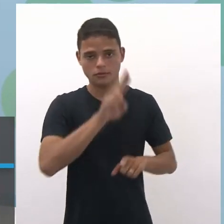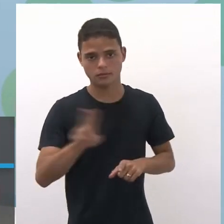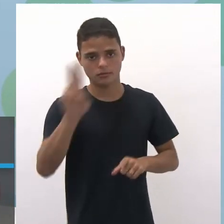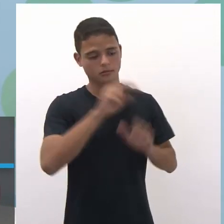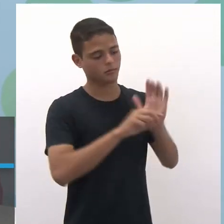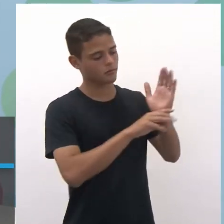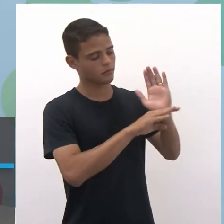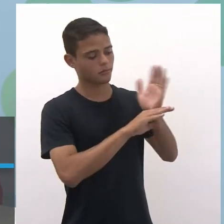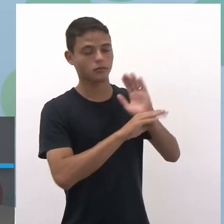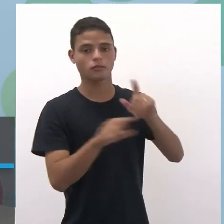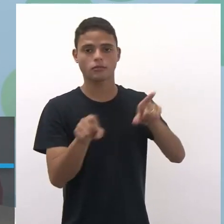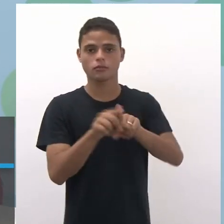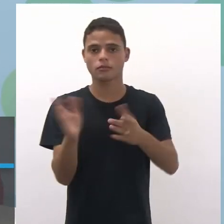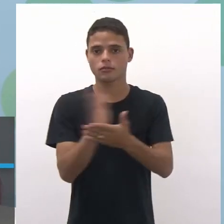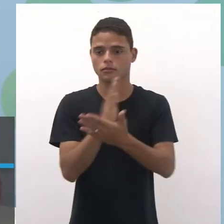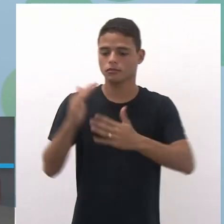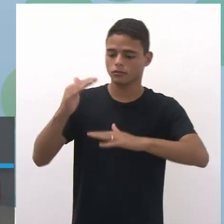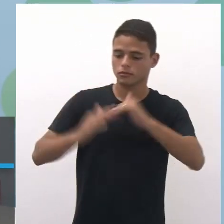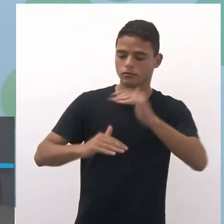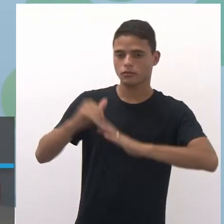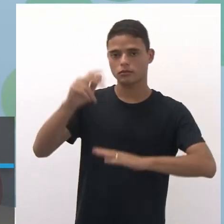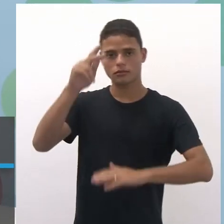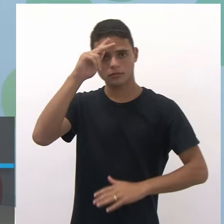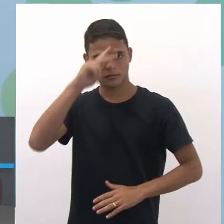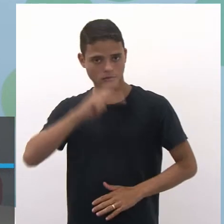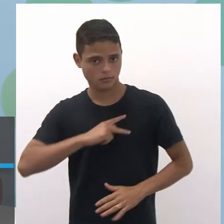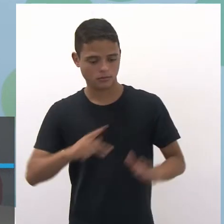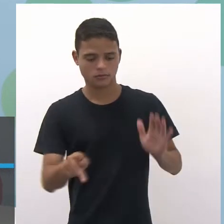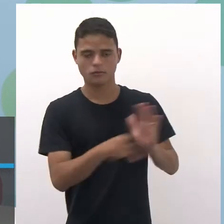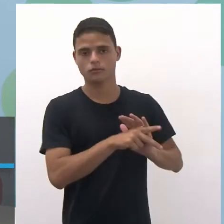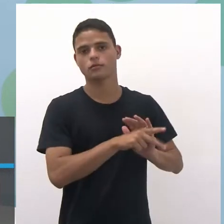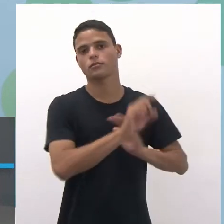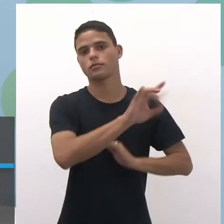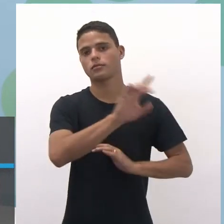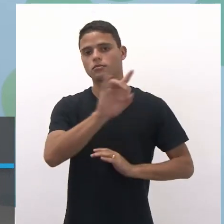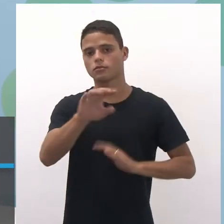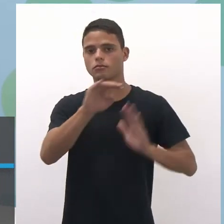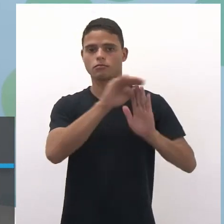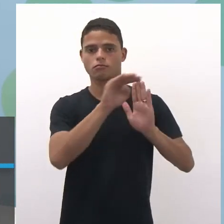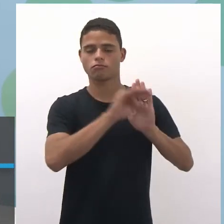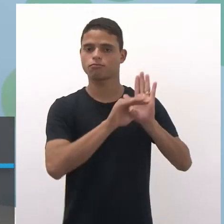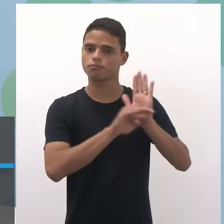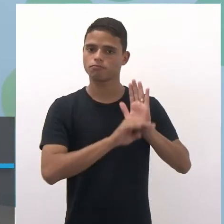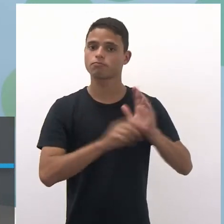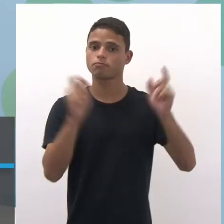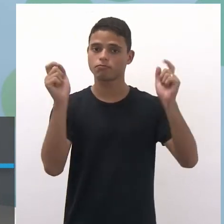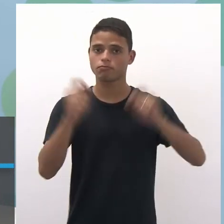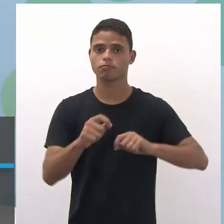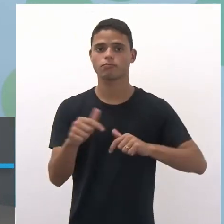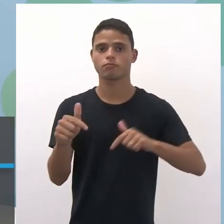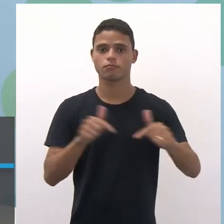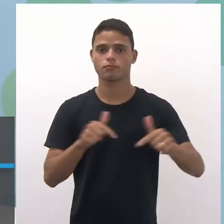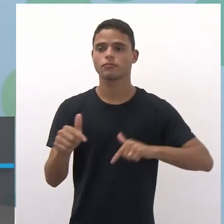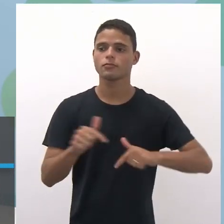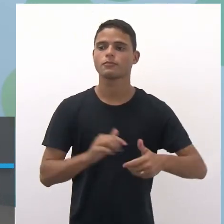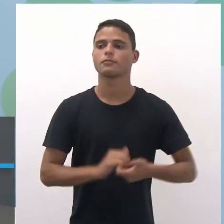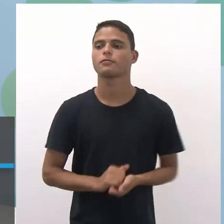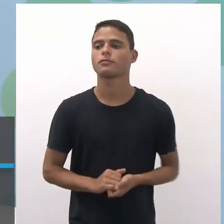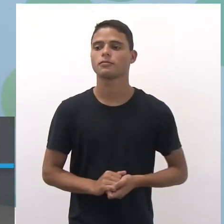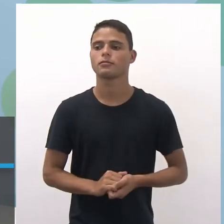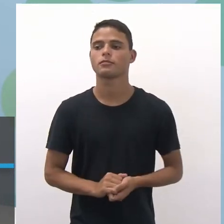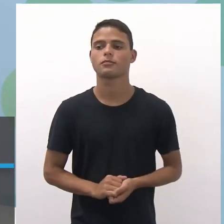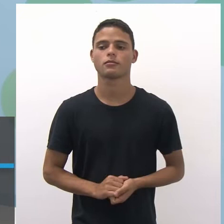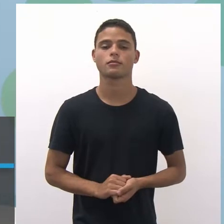acordo com competências e habilidades próprias de cada componente. Então, dá para trabalhar a longa-metragem? Dá sim,